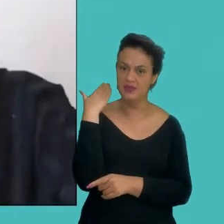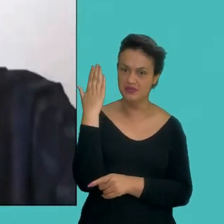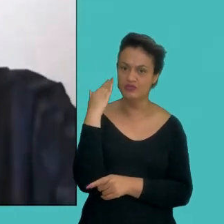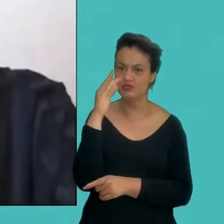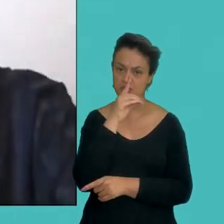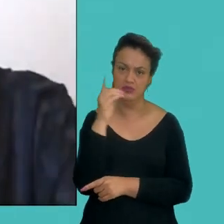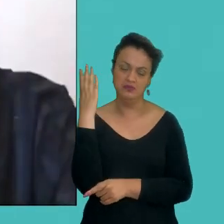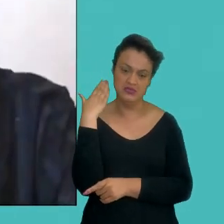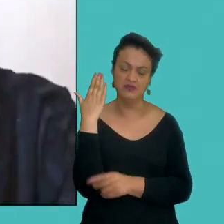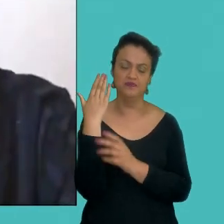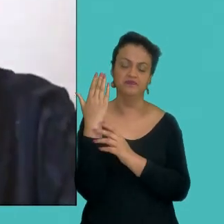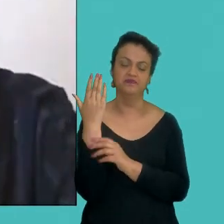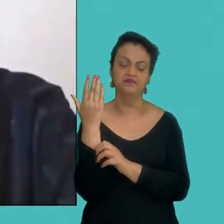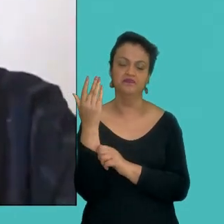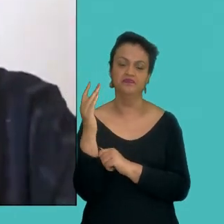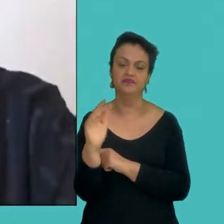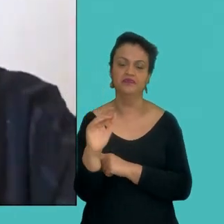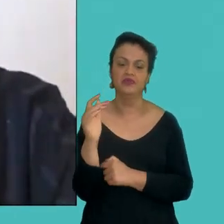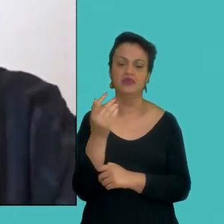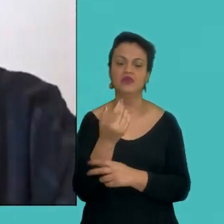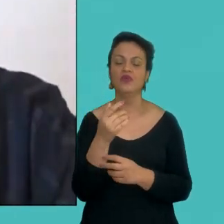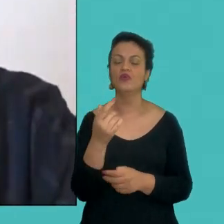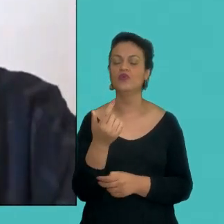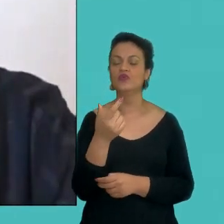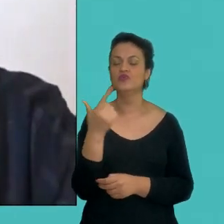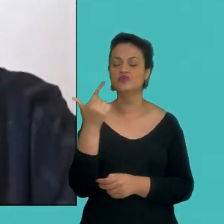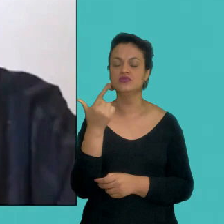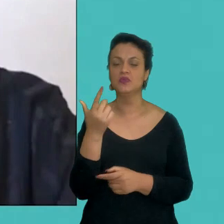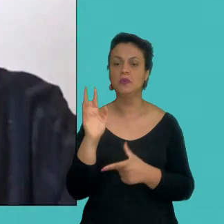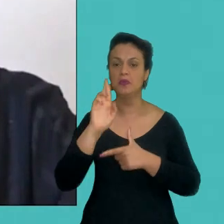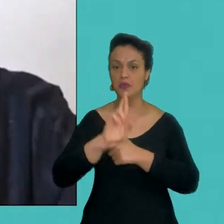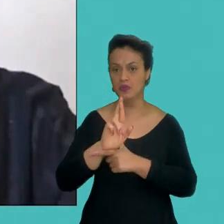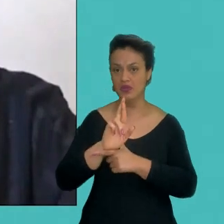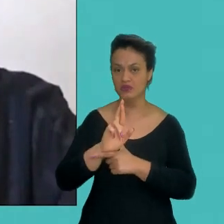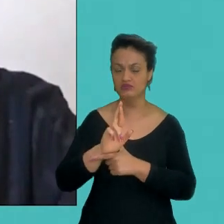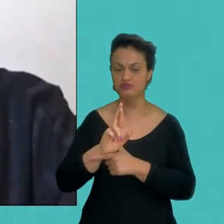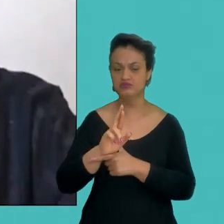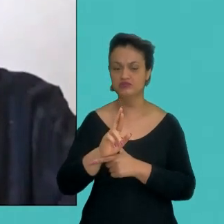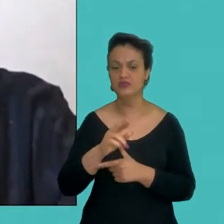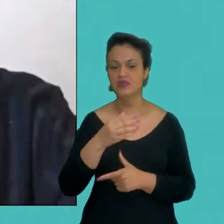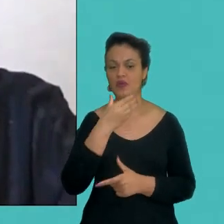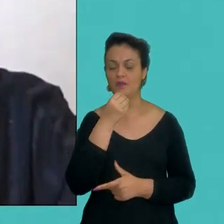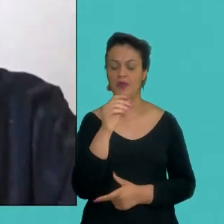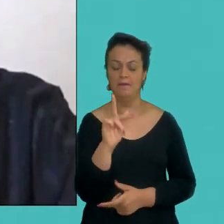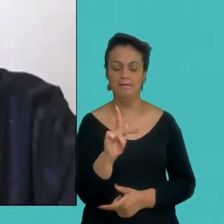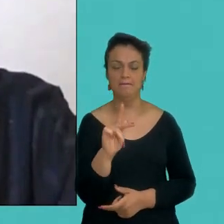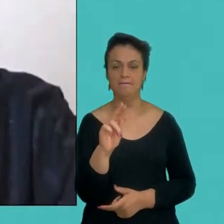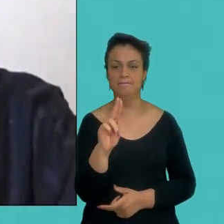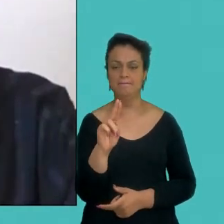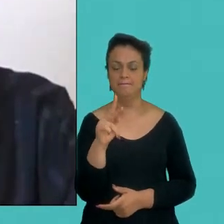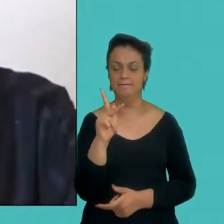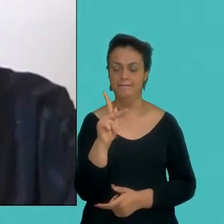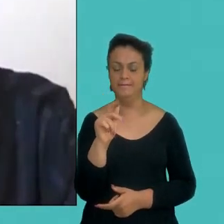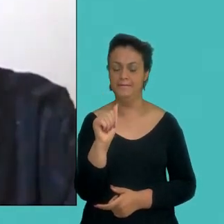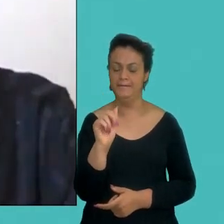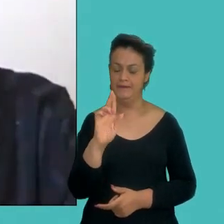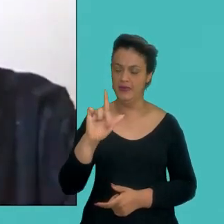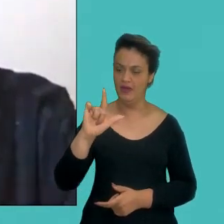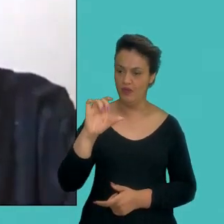passado. O WW do domingo passado reuniu o subprocurador-geral eleitoral, né, Dr. Paulo